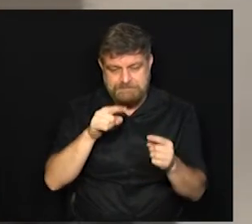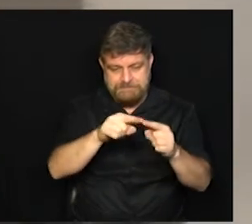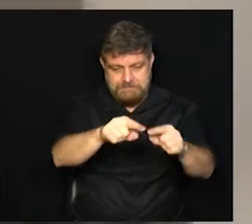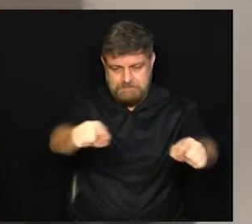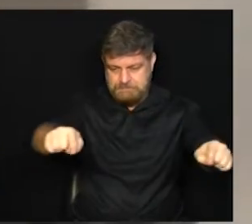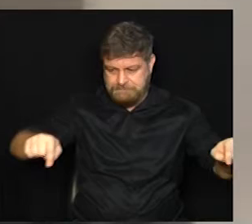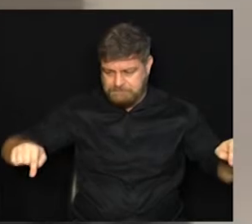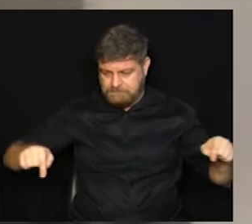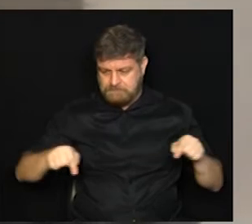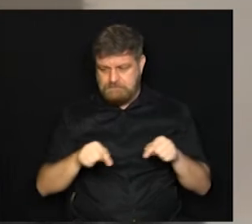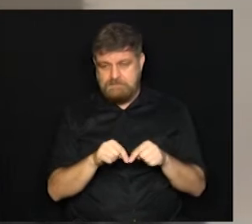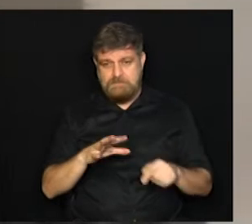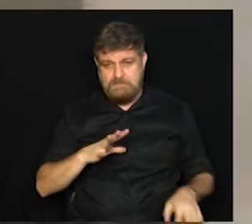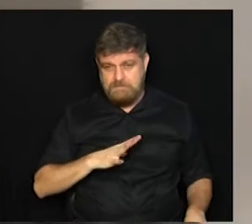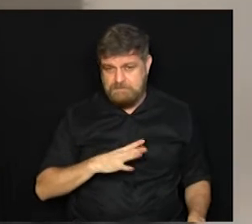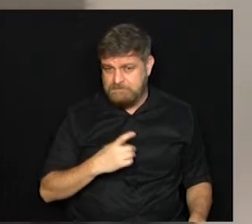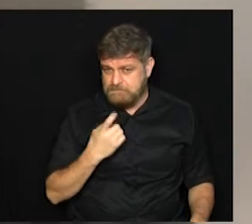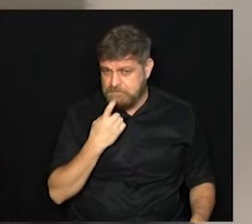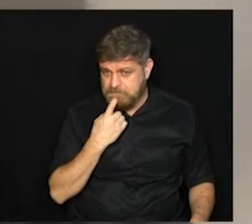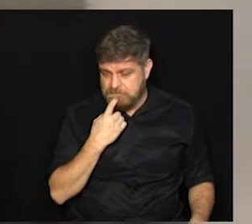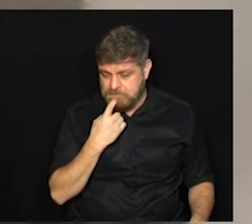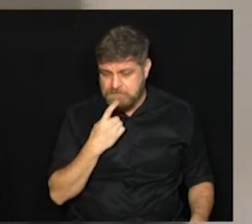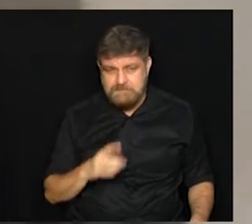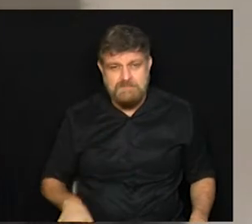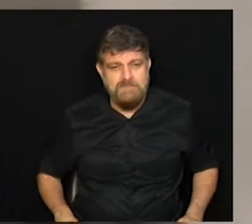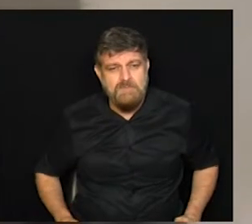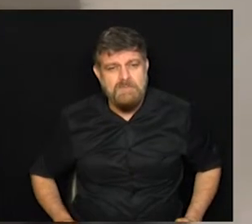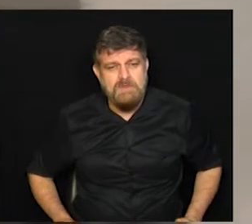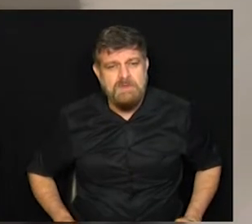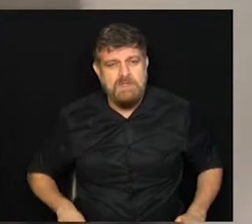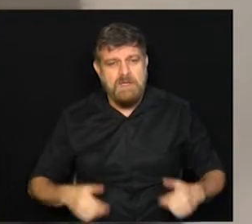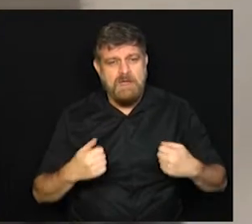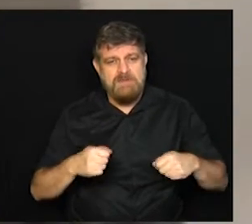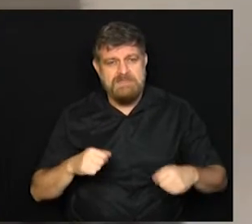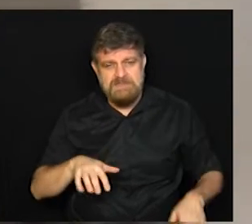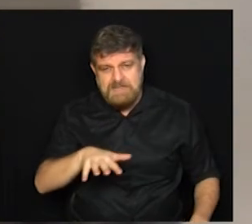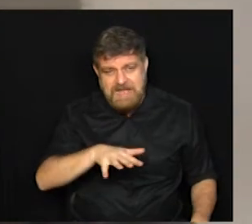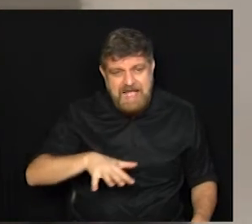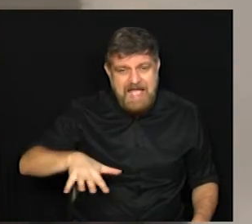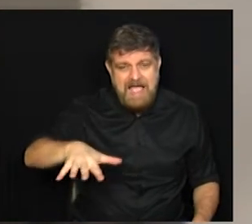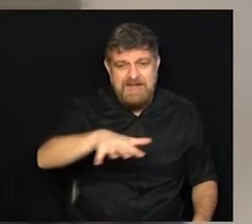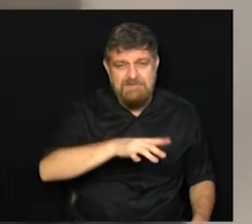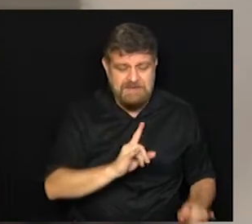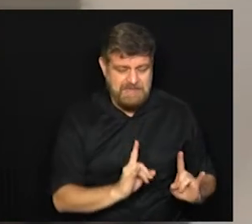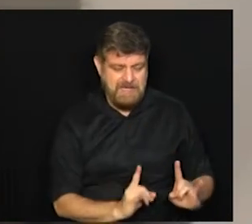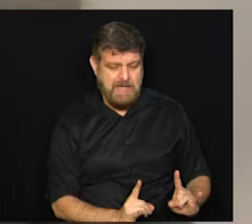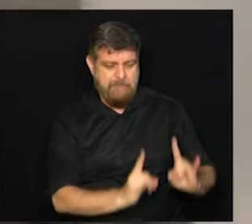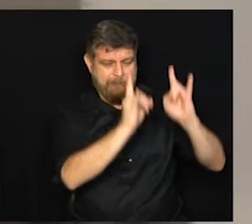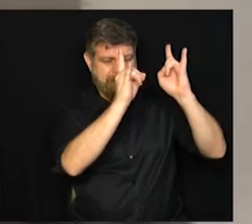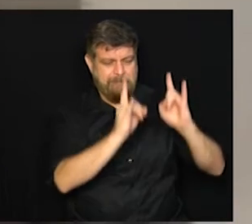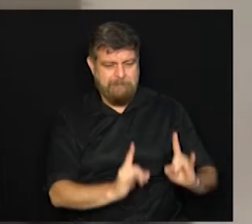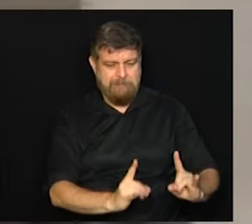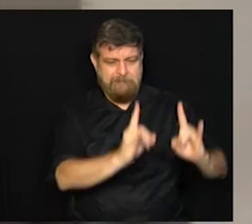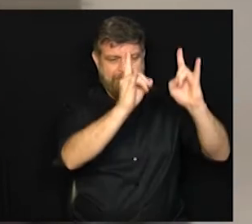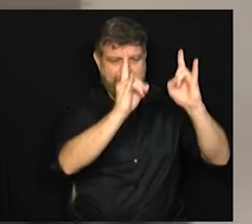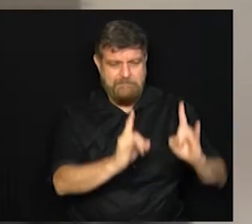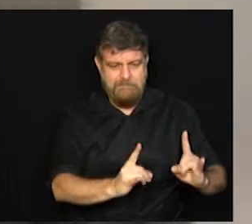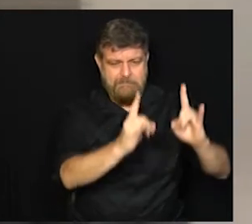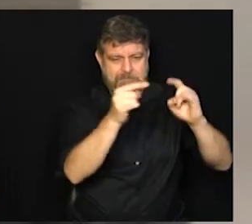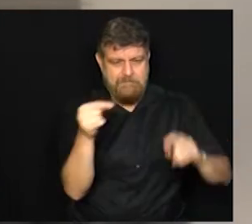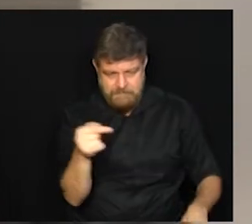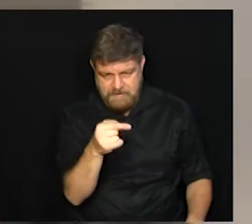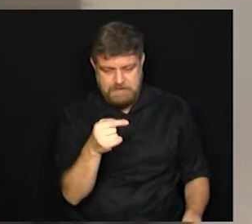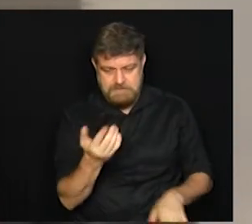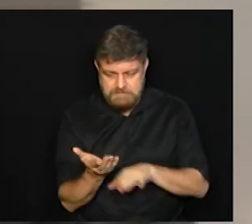dentro da cidade, nós temos que privilegiar regiões onde você tenha prédios e verticalização, né?